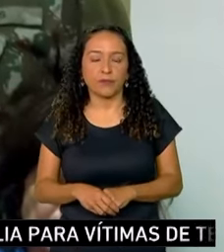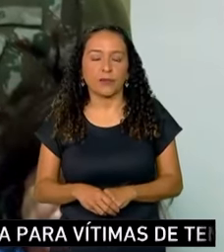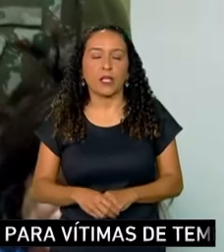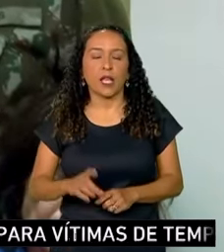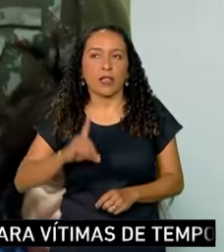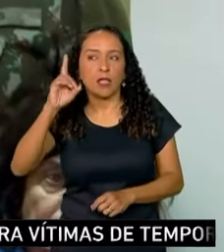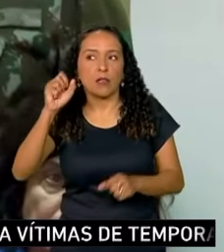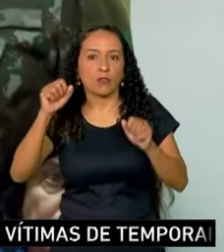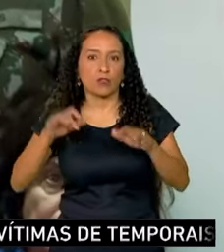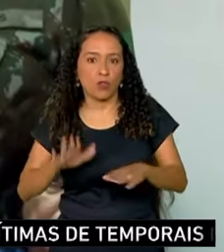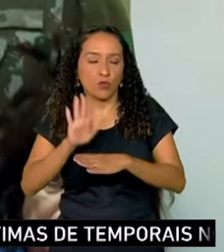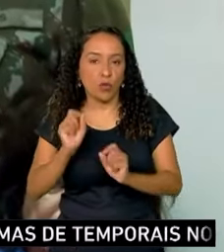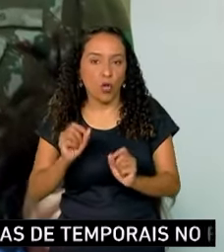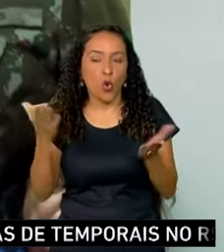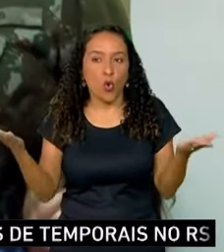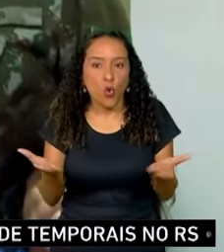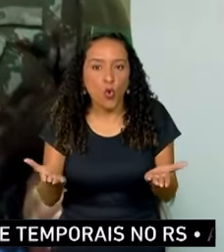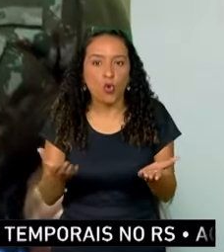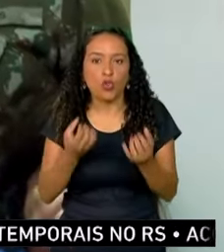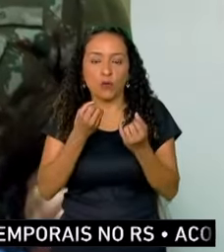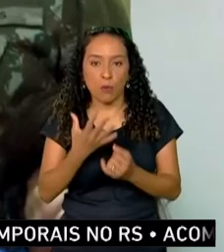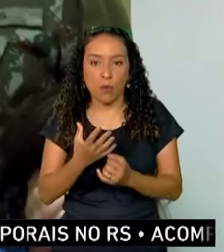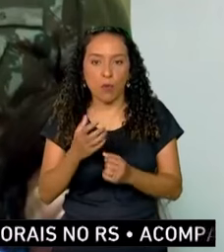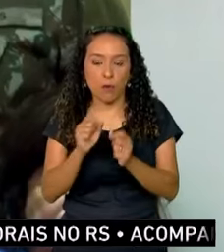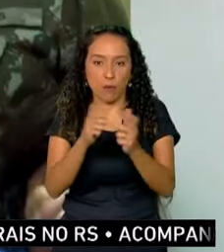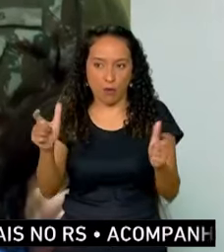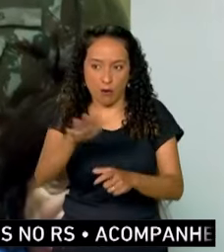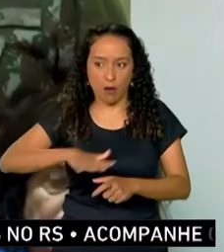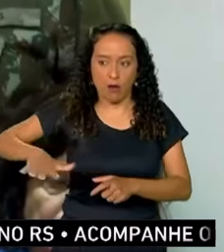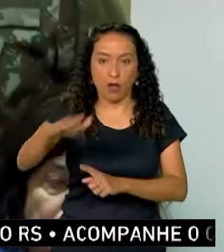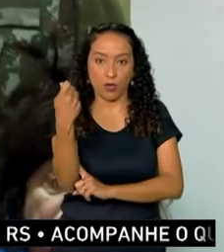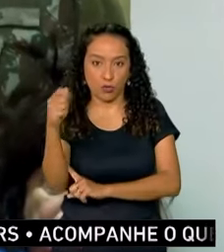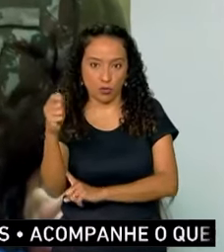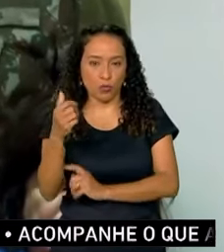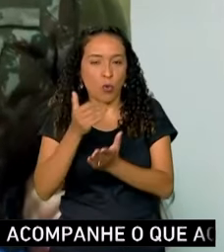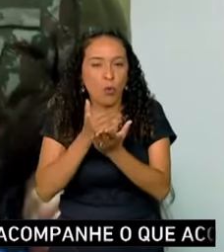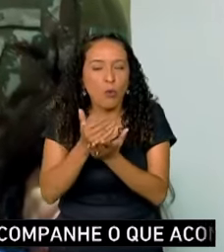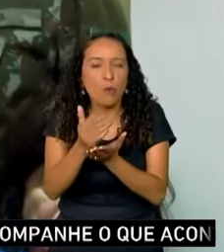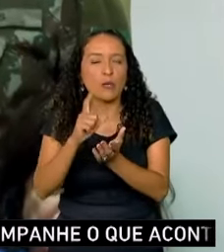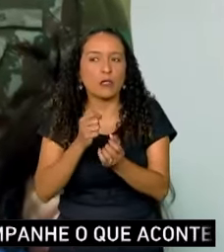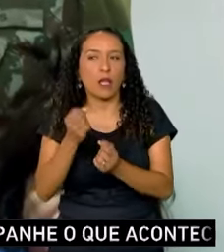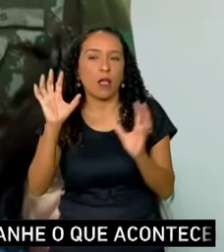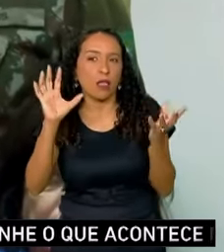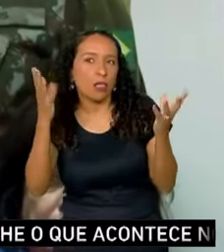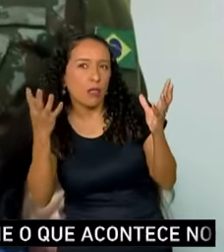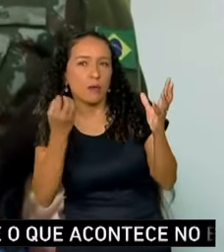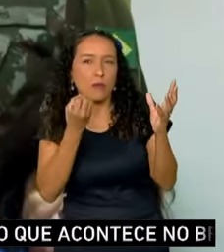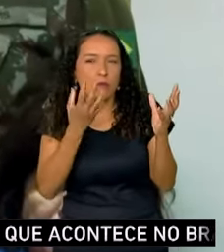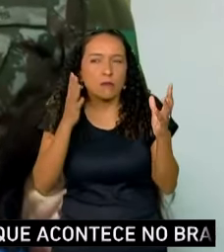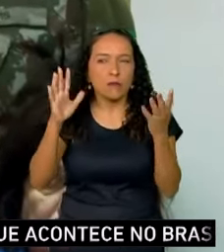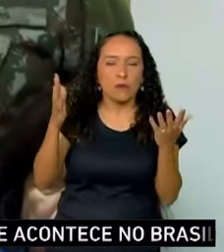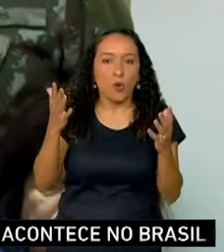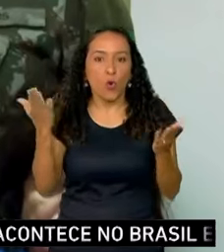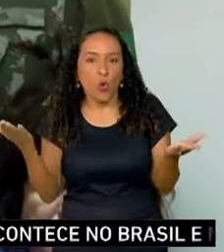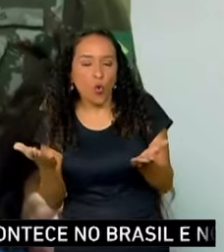Deus, a boa notícia é que hoje, para a maior parte do estado do Rio Grande do Sul, a gente começa a ter uma janela de bom tempo, entre